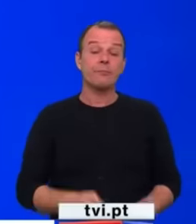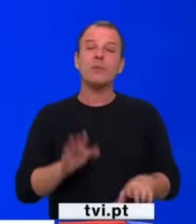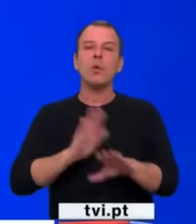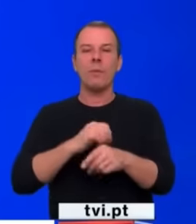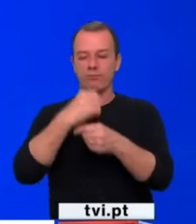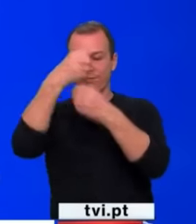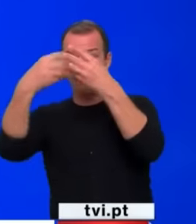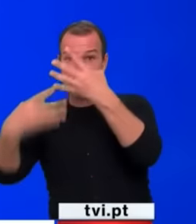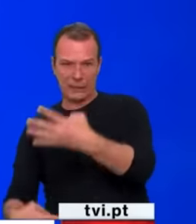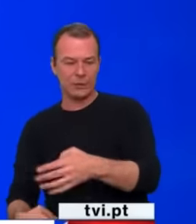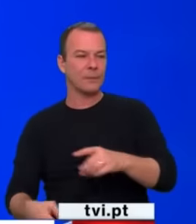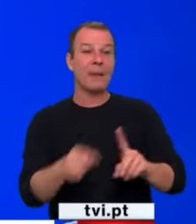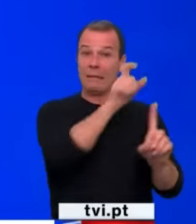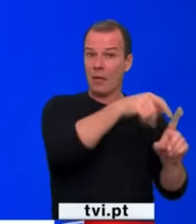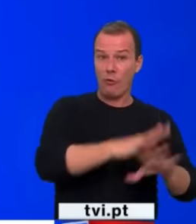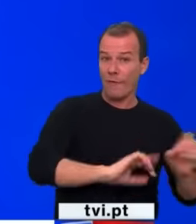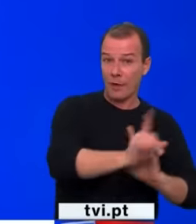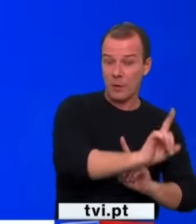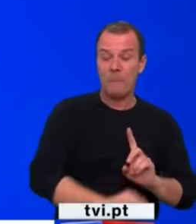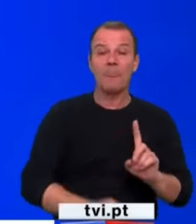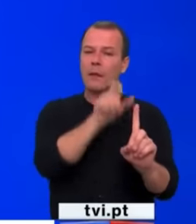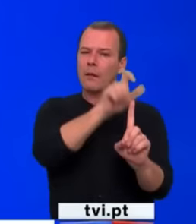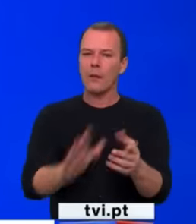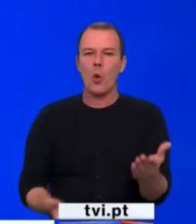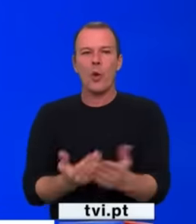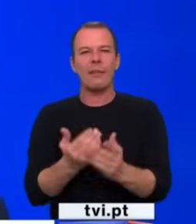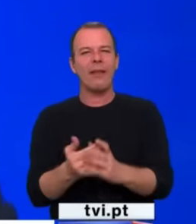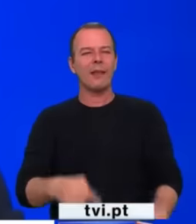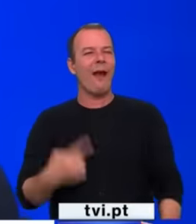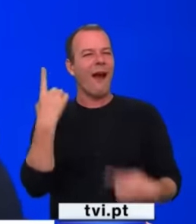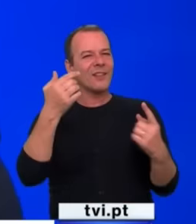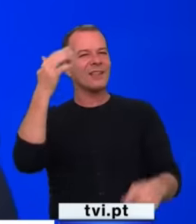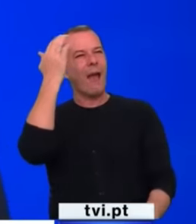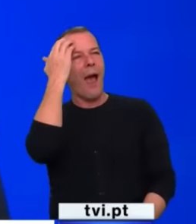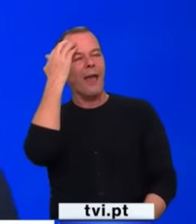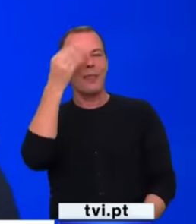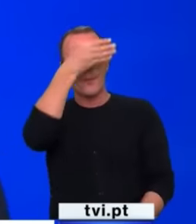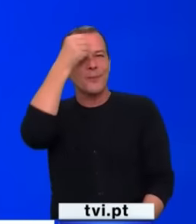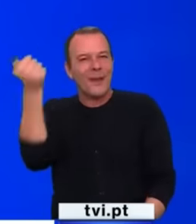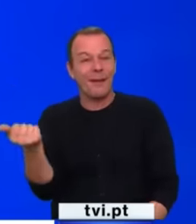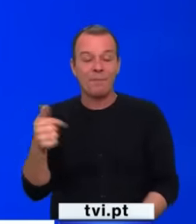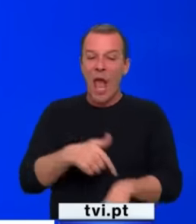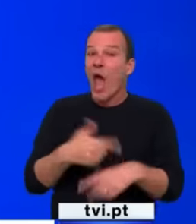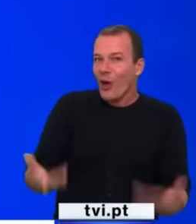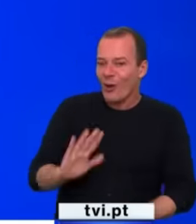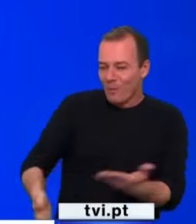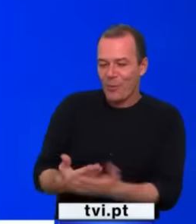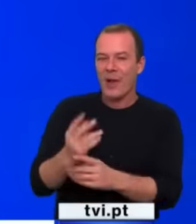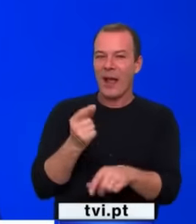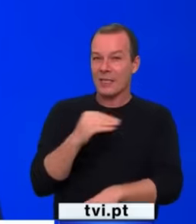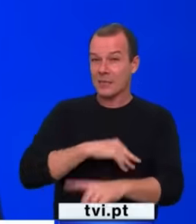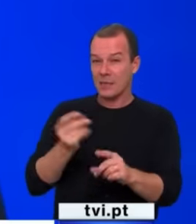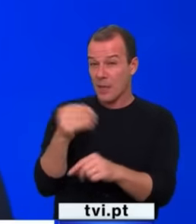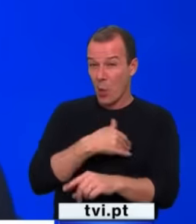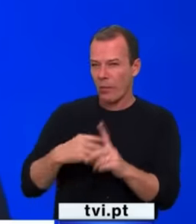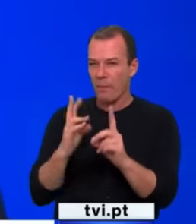Eu acho que Pedro Nuno Santos, e respondendo-lhe a isso, eu acho que Pedro Nuno Santos é o candidato da amnésia. Amnésia porquê? Porque é o candidato que agora propõe aumentos na saúde, aumentos